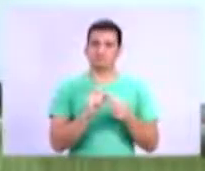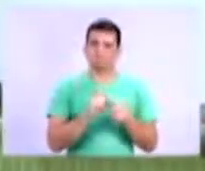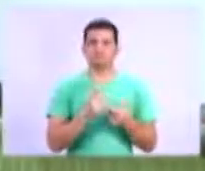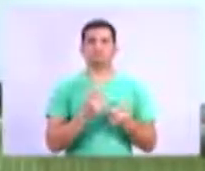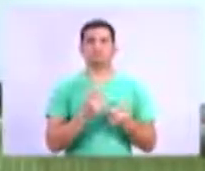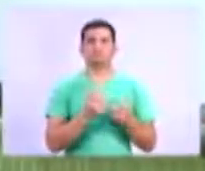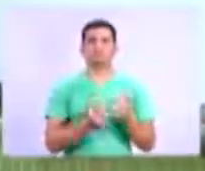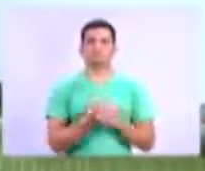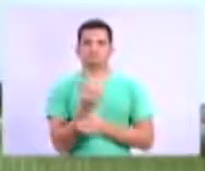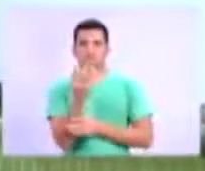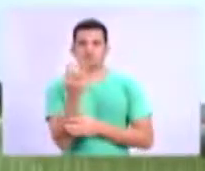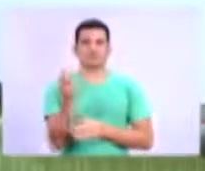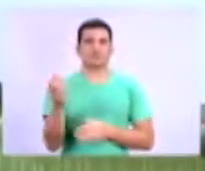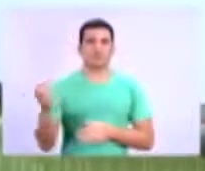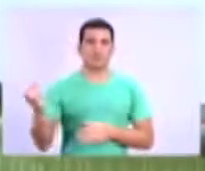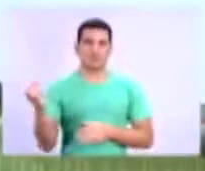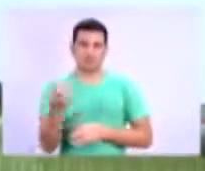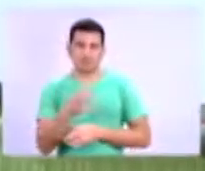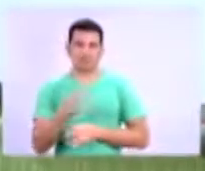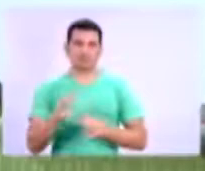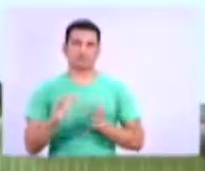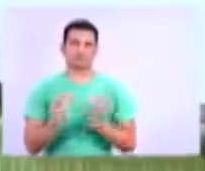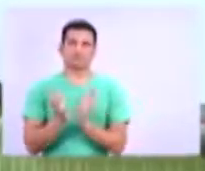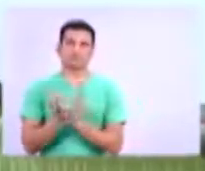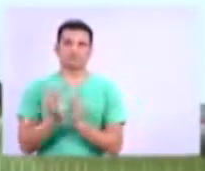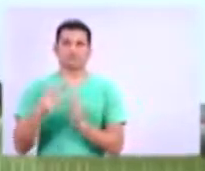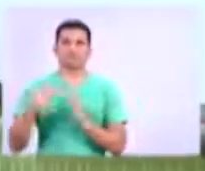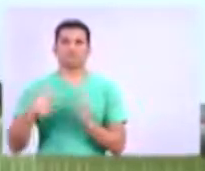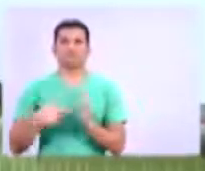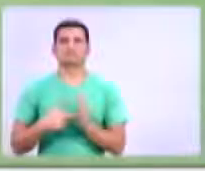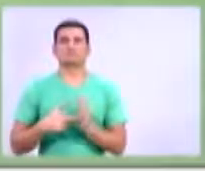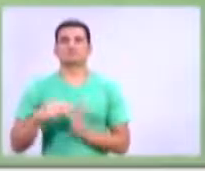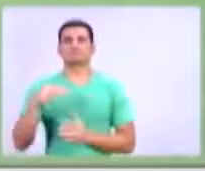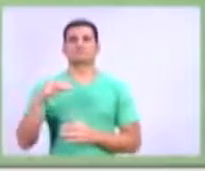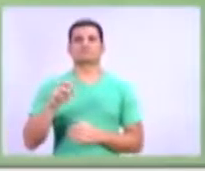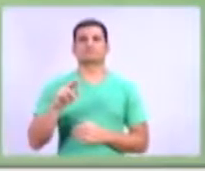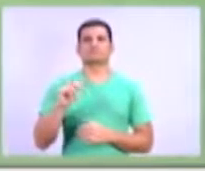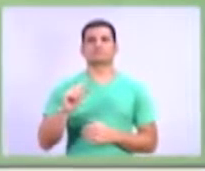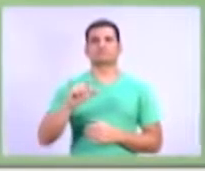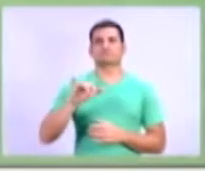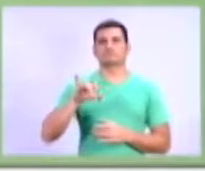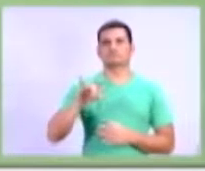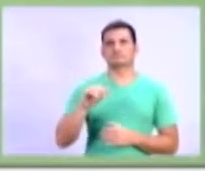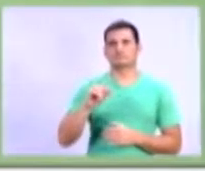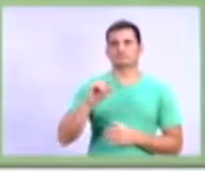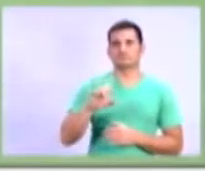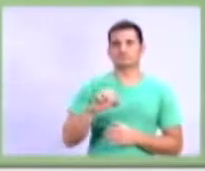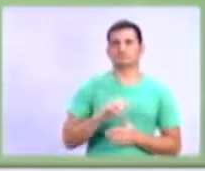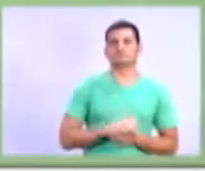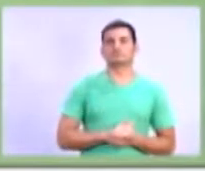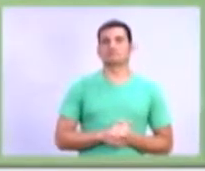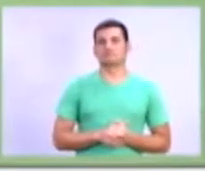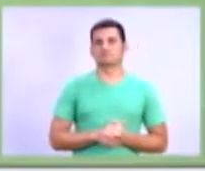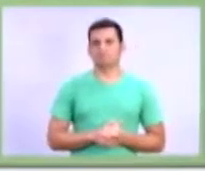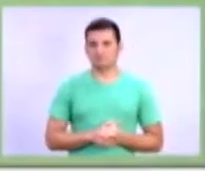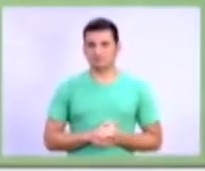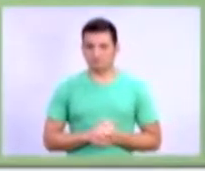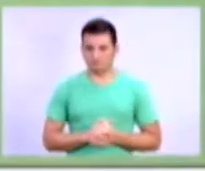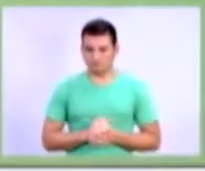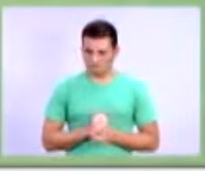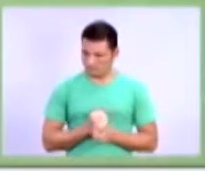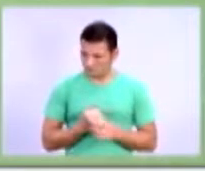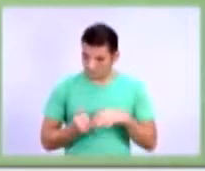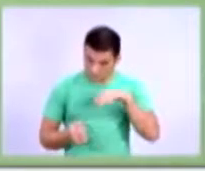surja uma nova moralidade. Portanto, o primeiro ponto nós não atendemos dentro da